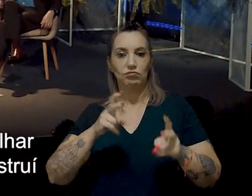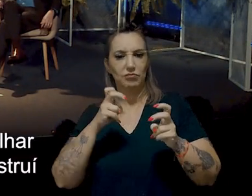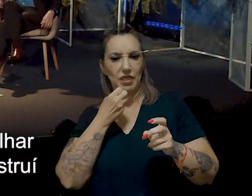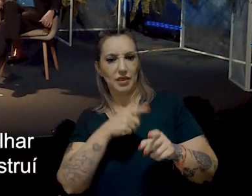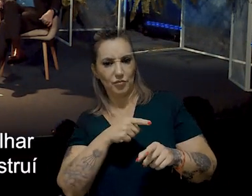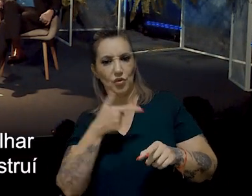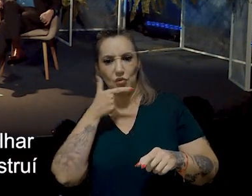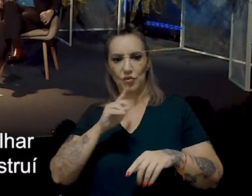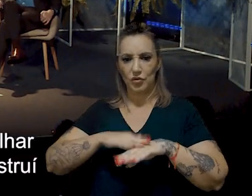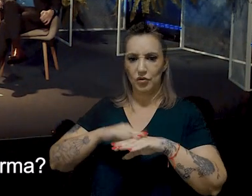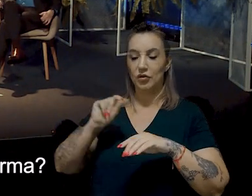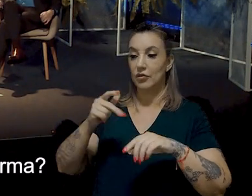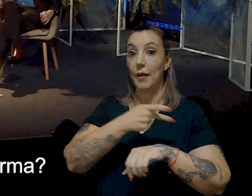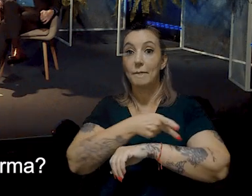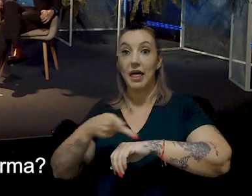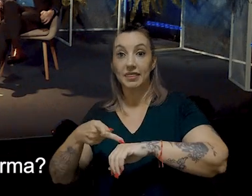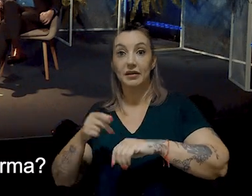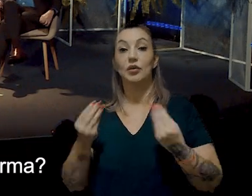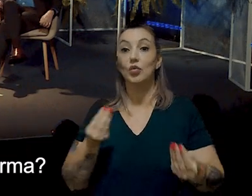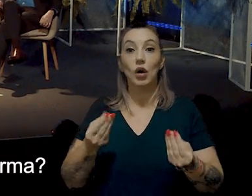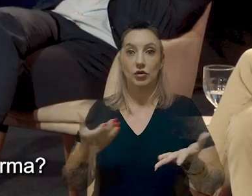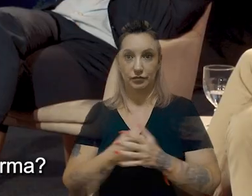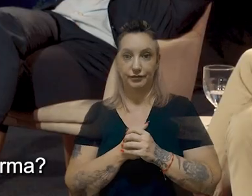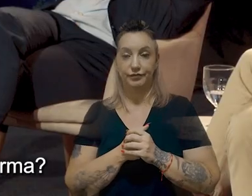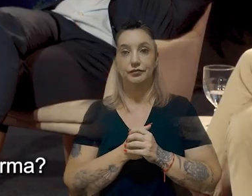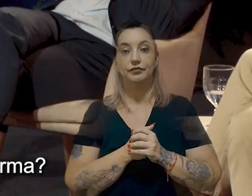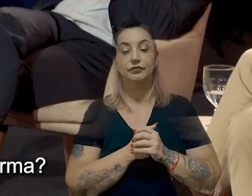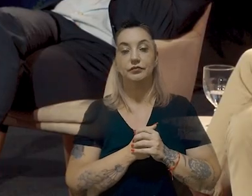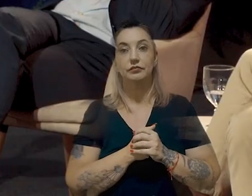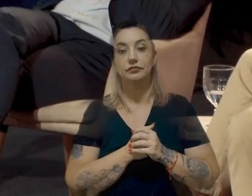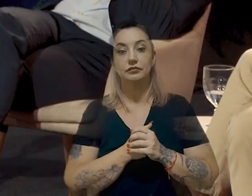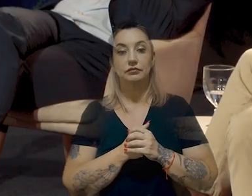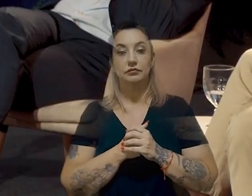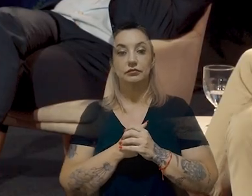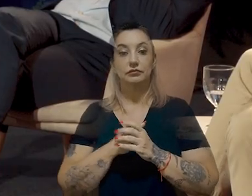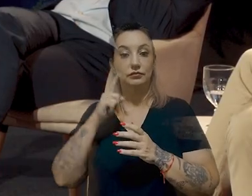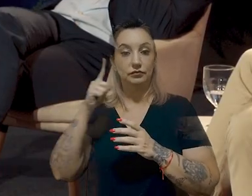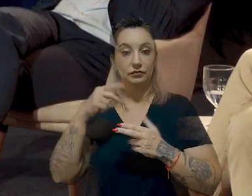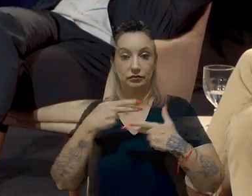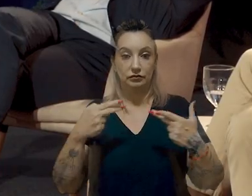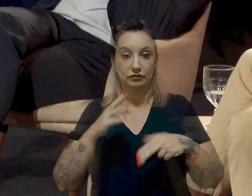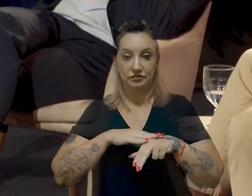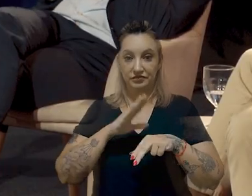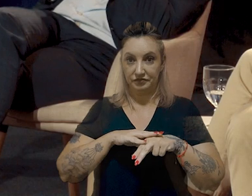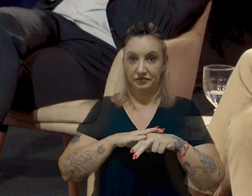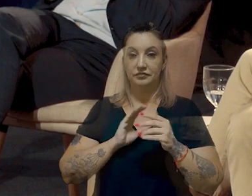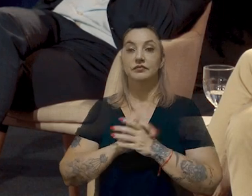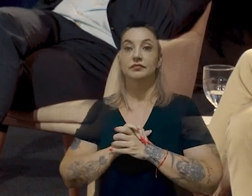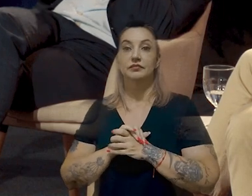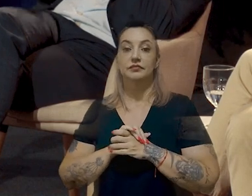olhar o seguinte tá bom isso aqui eu construí o que que eu faço em cima dessa plataforma né Uma das coisas que a gente acabou de fazer